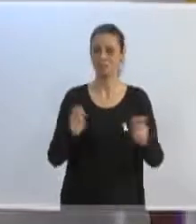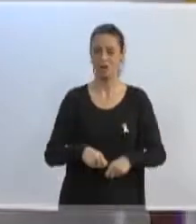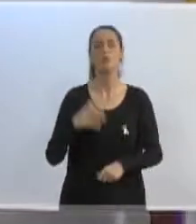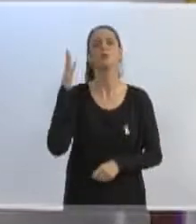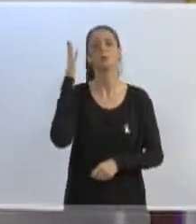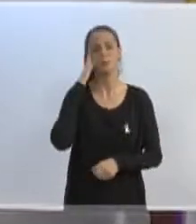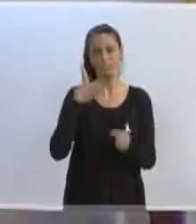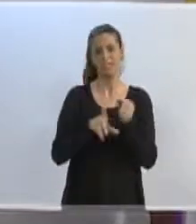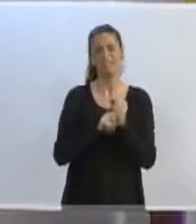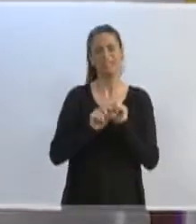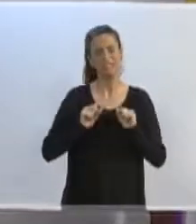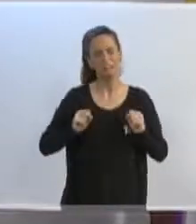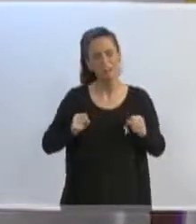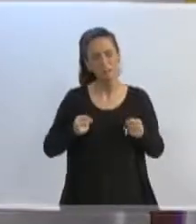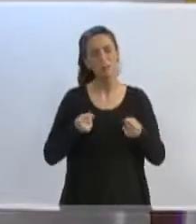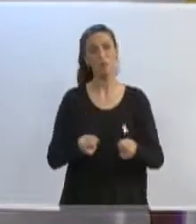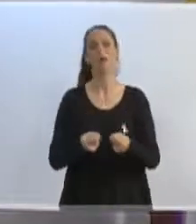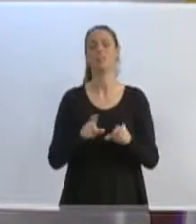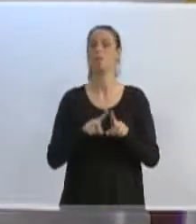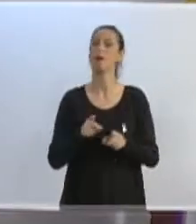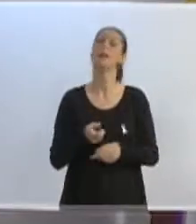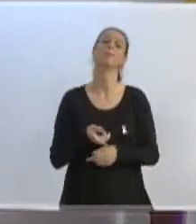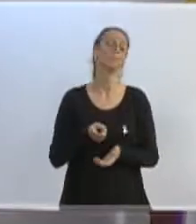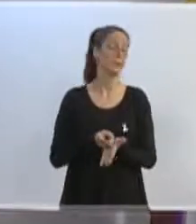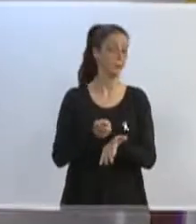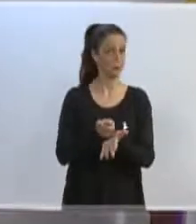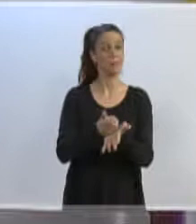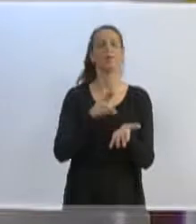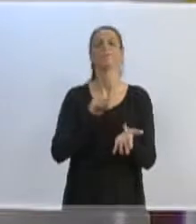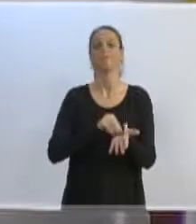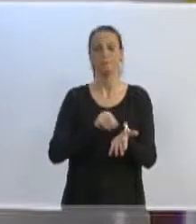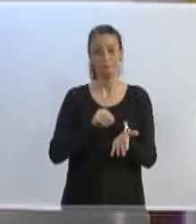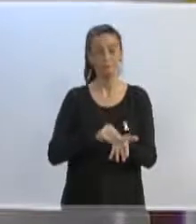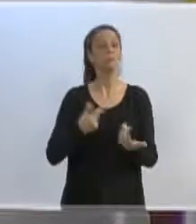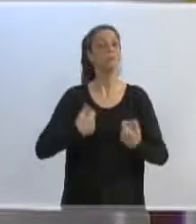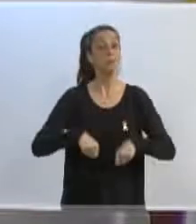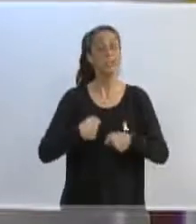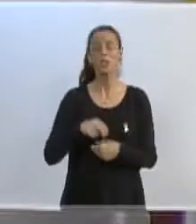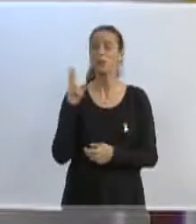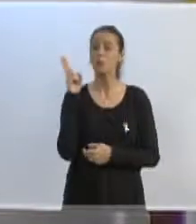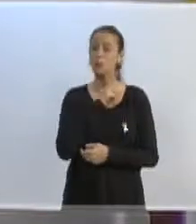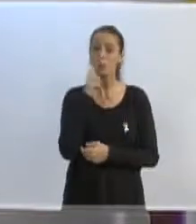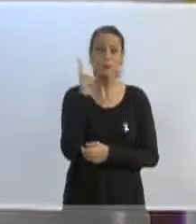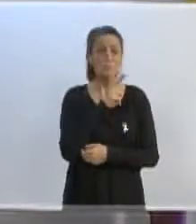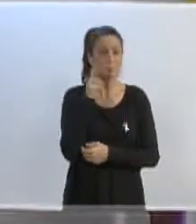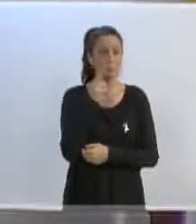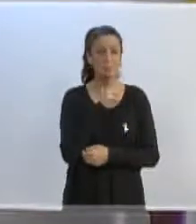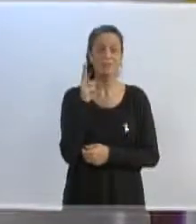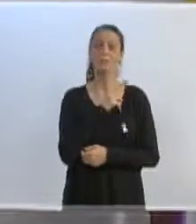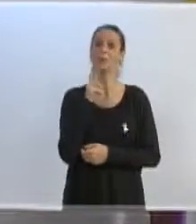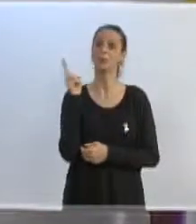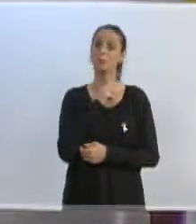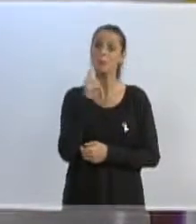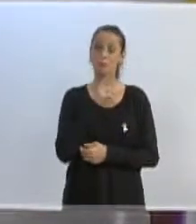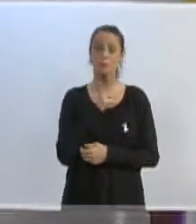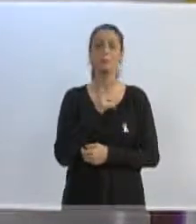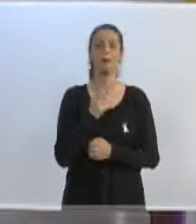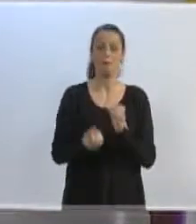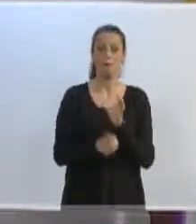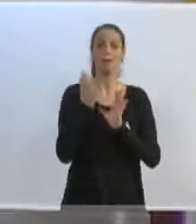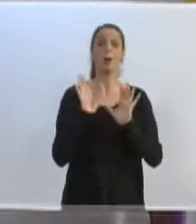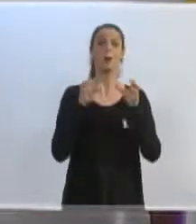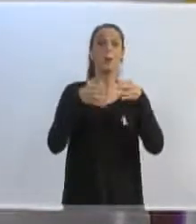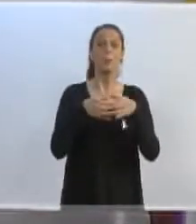Secretaria de Educação faz o possível, mas ainda falta. Nós precisamos urgentemente montar um grupo